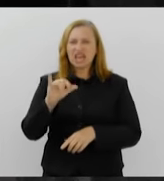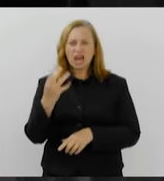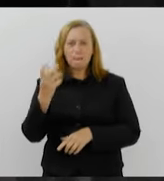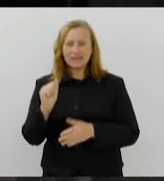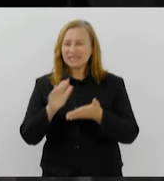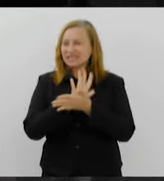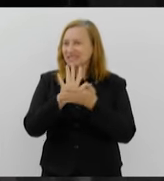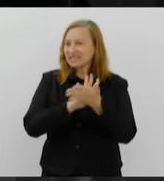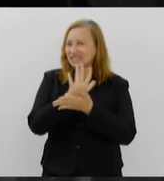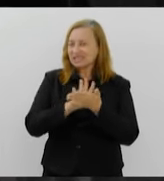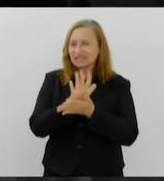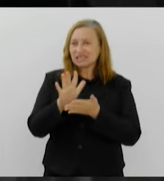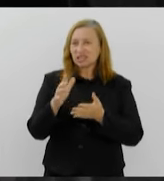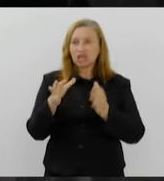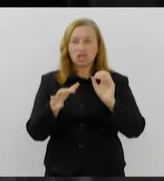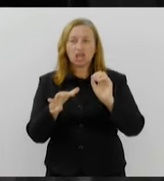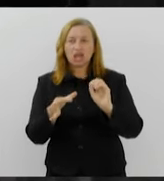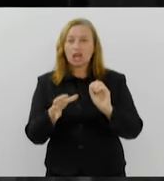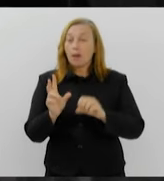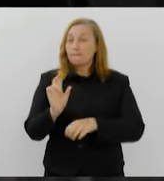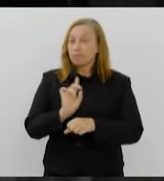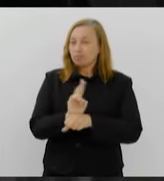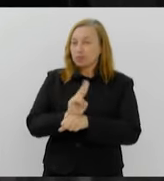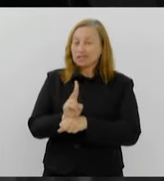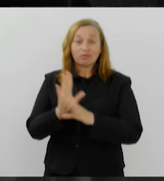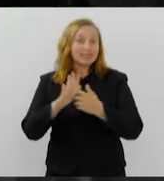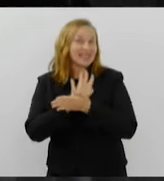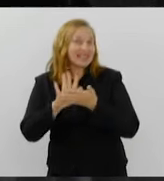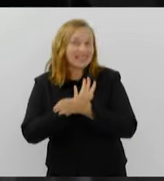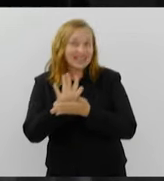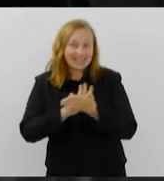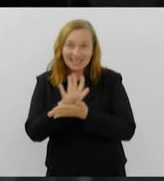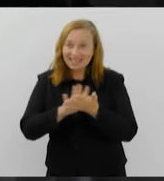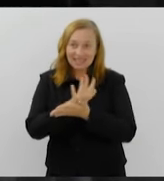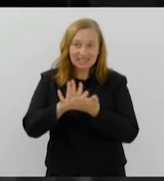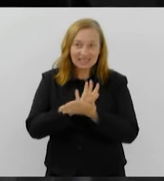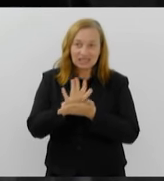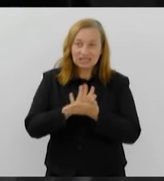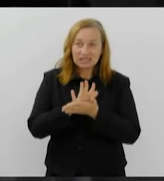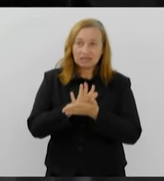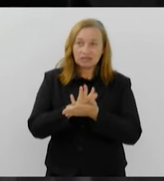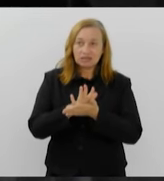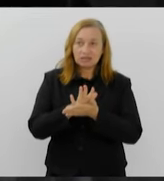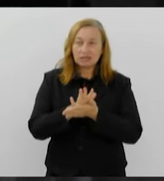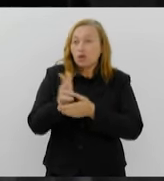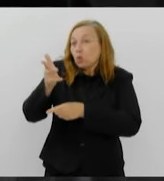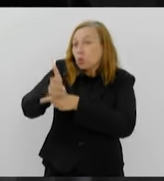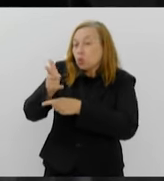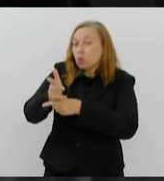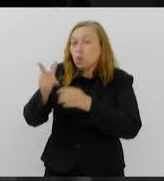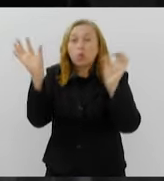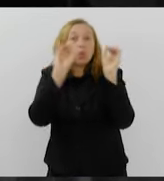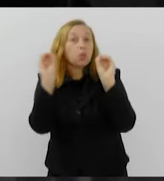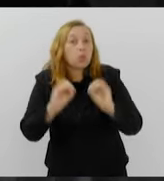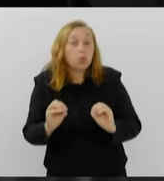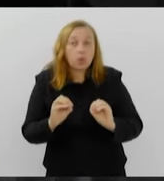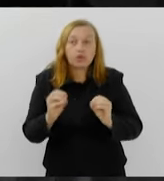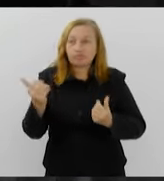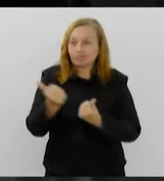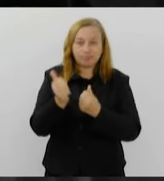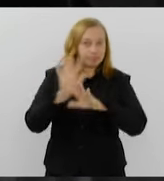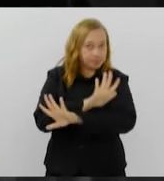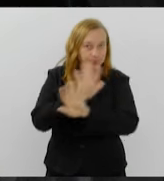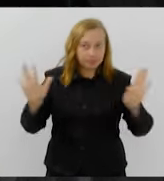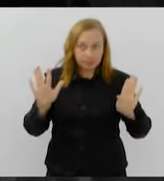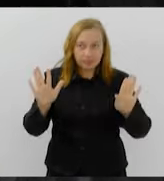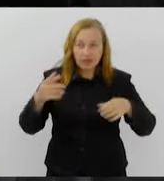sem segurança sem apoiadores sem cinegrafista sem nenhum aparato político